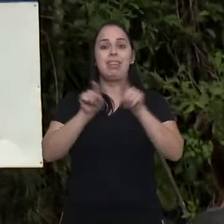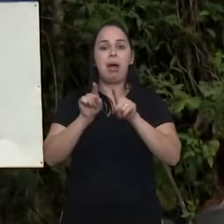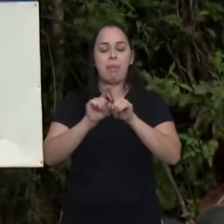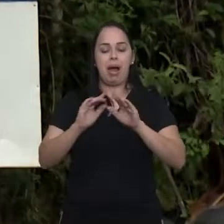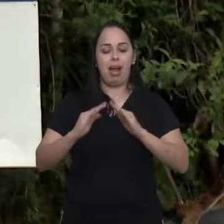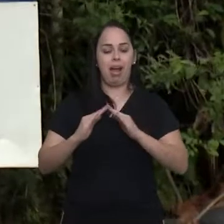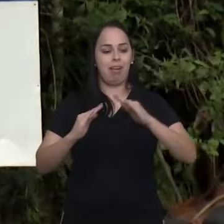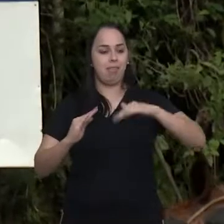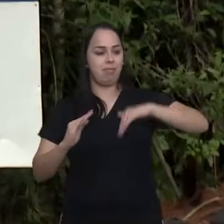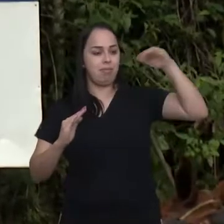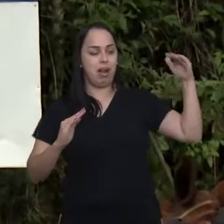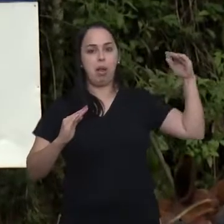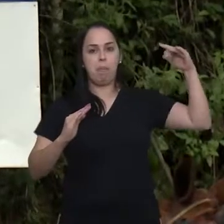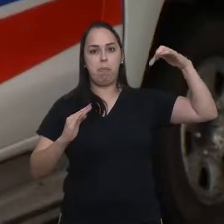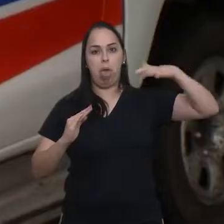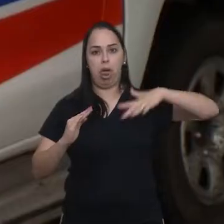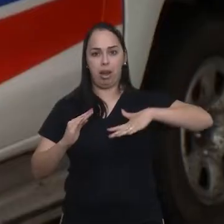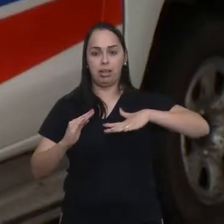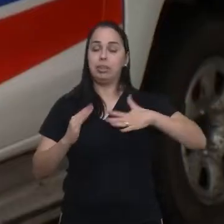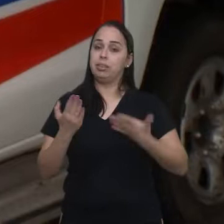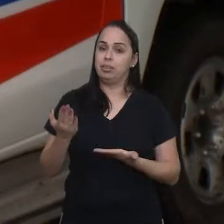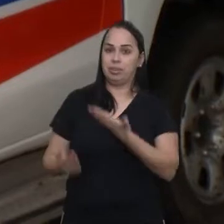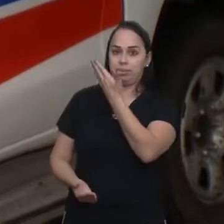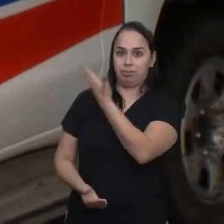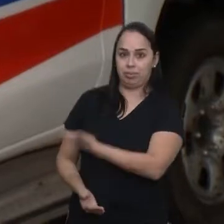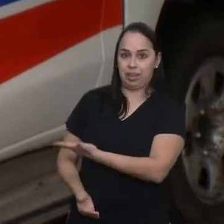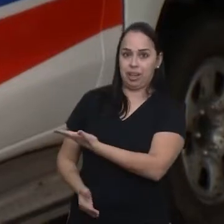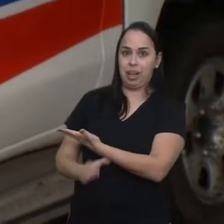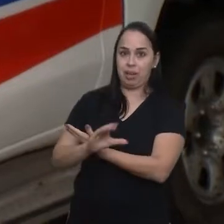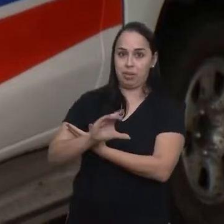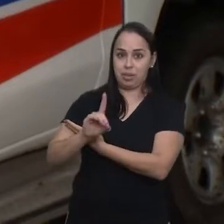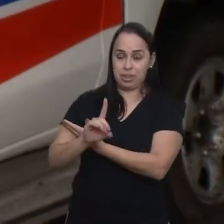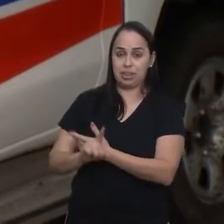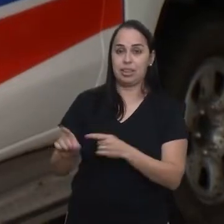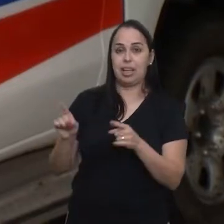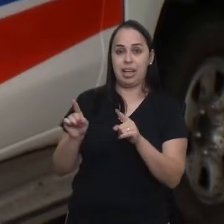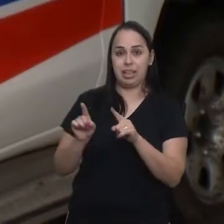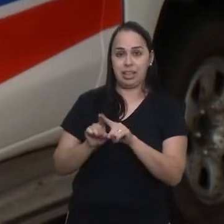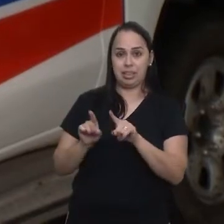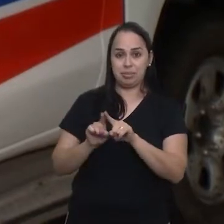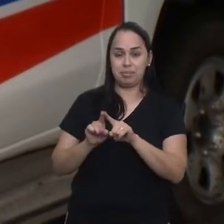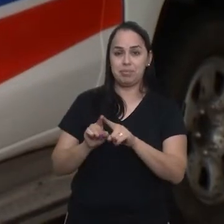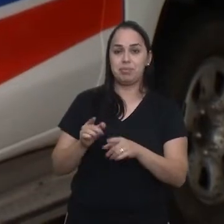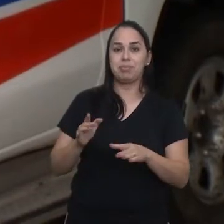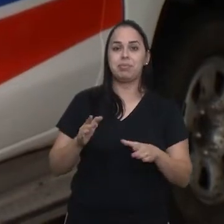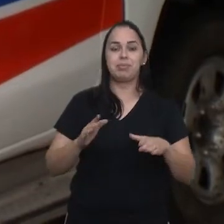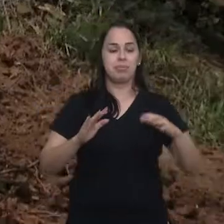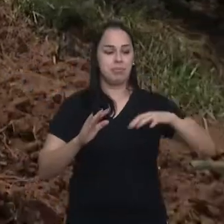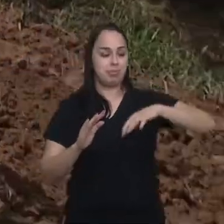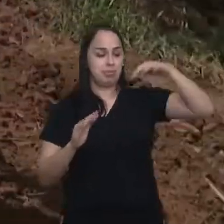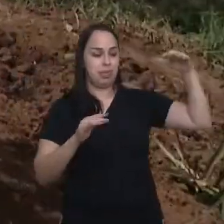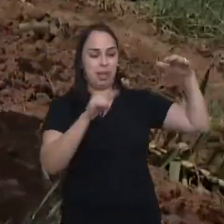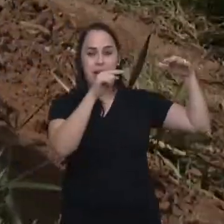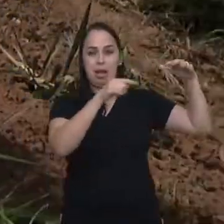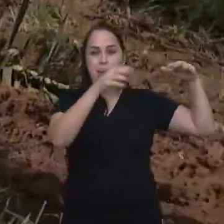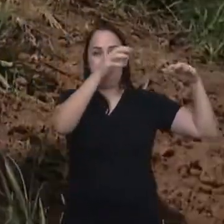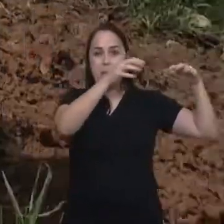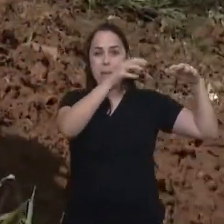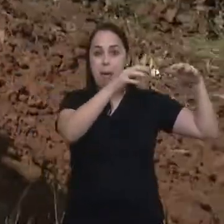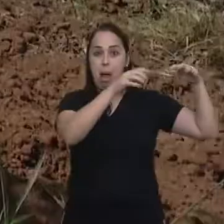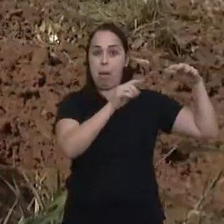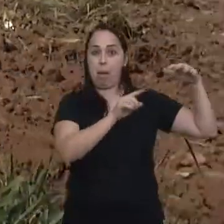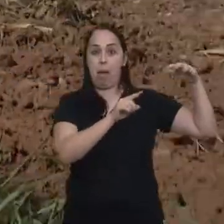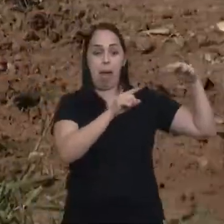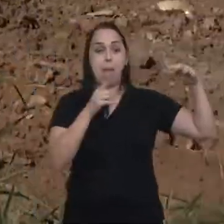e deslizamentos de terras. Para Benedito Silva, coordenador da Defesa Civil em São José, o solo encharcado